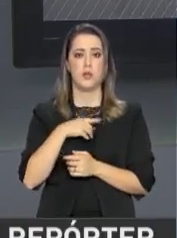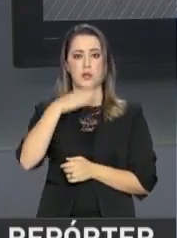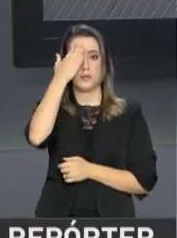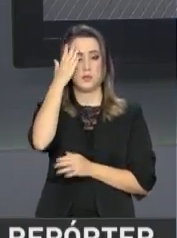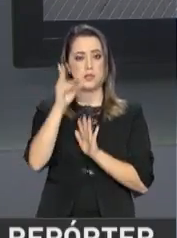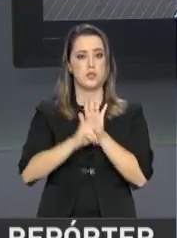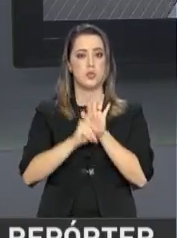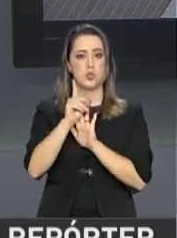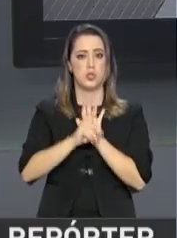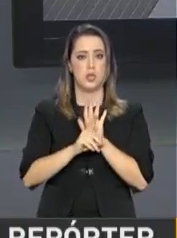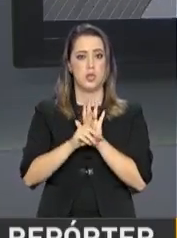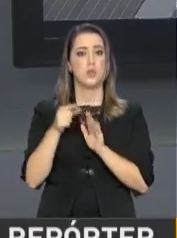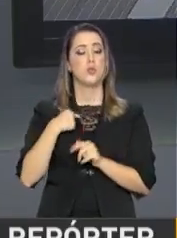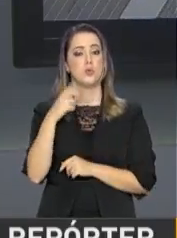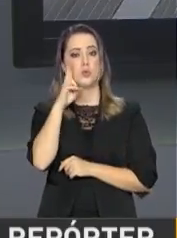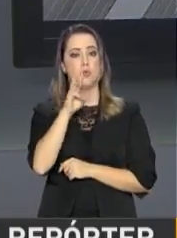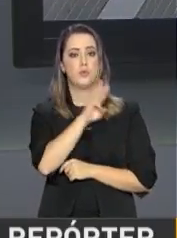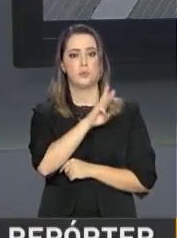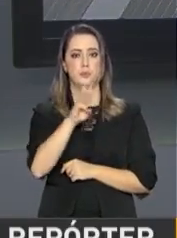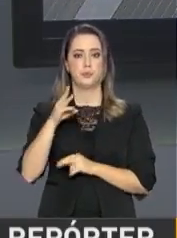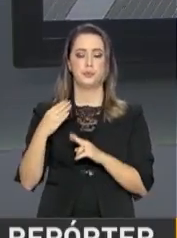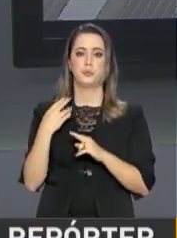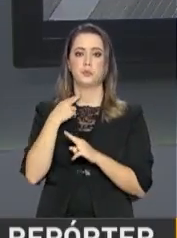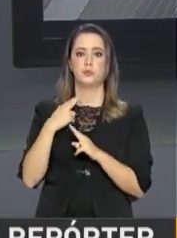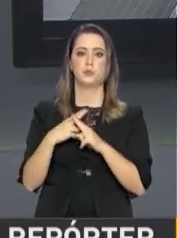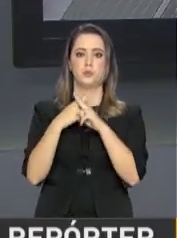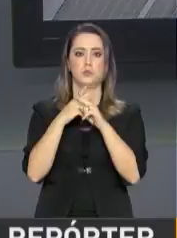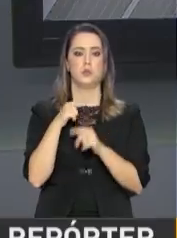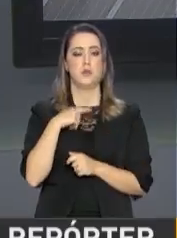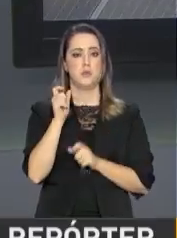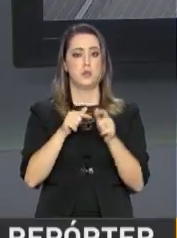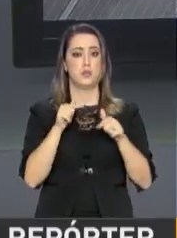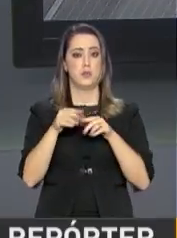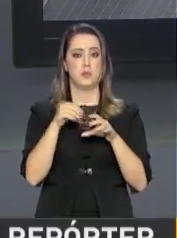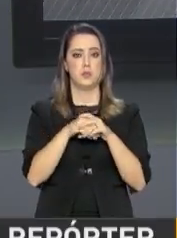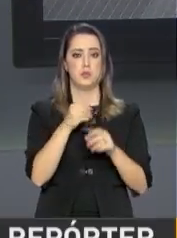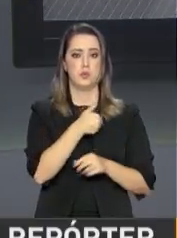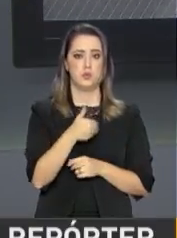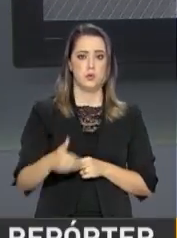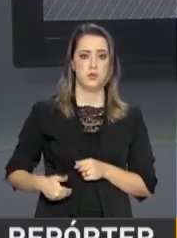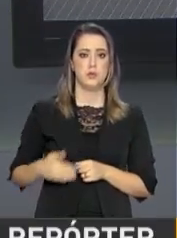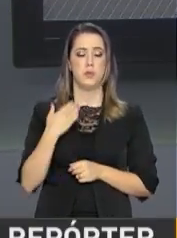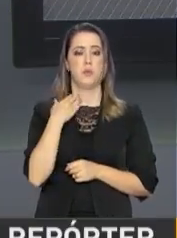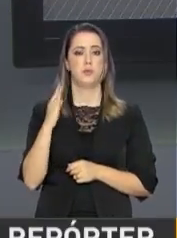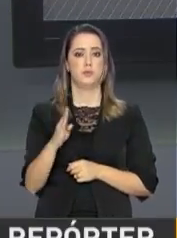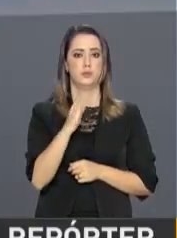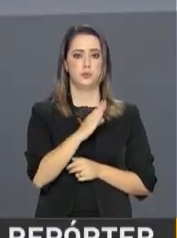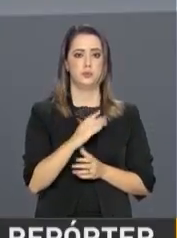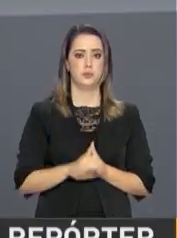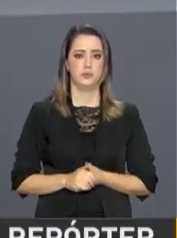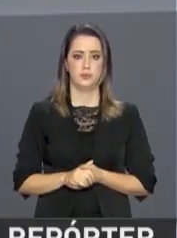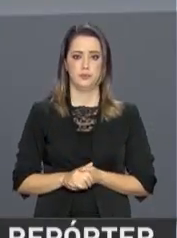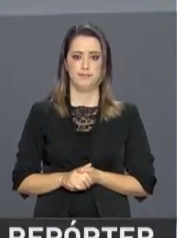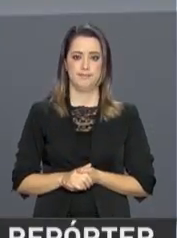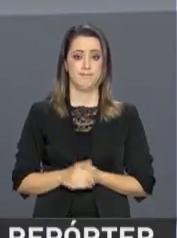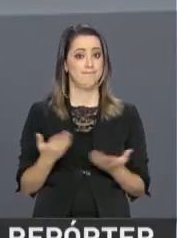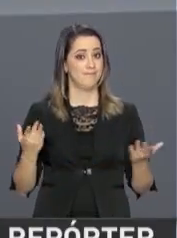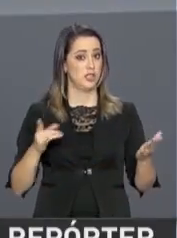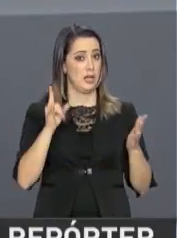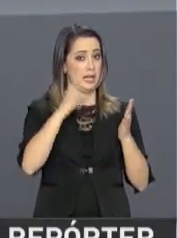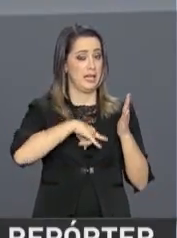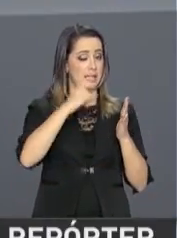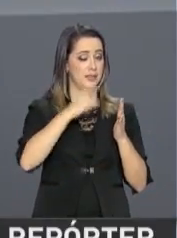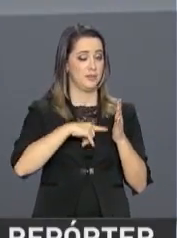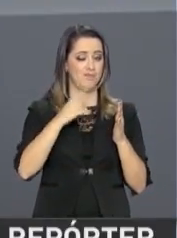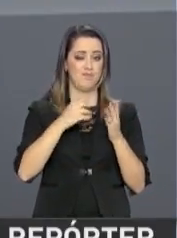basta acessar o site da caixa já o servidor público precisa acessar o do banco do brasil a emissão da carteira nacional